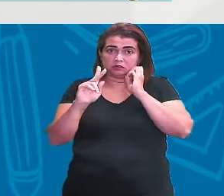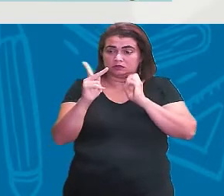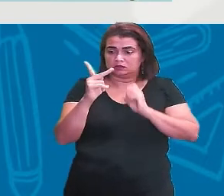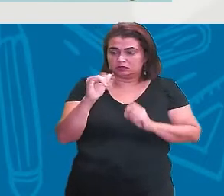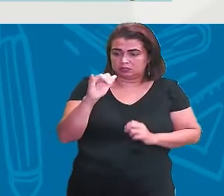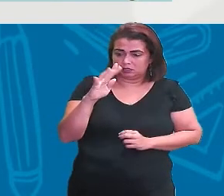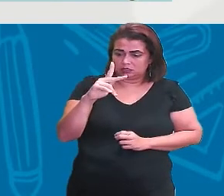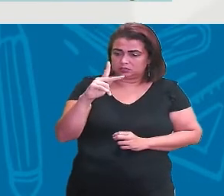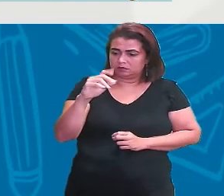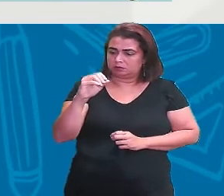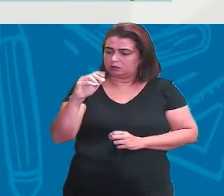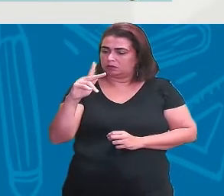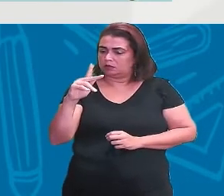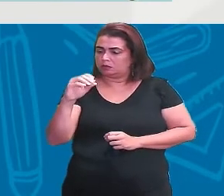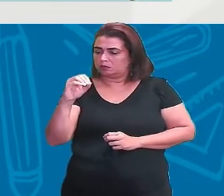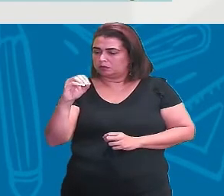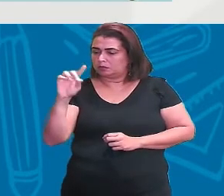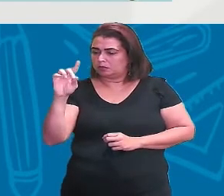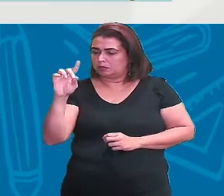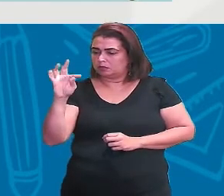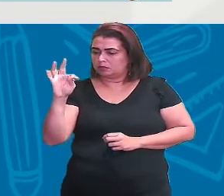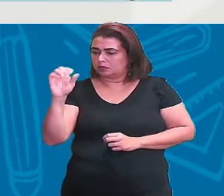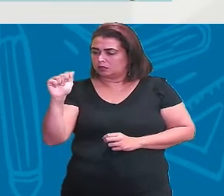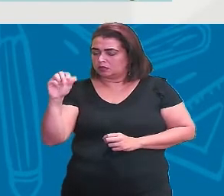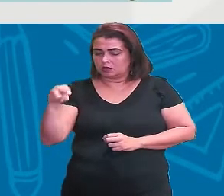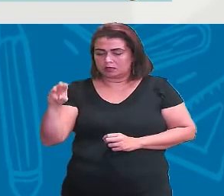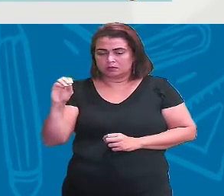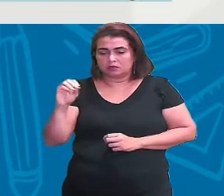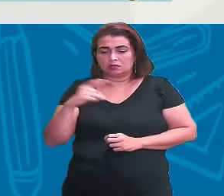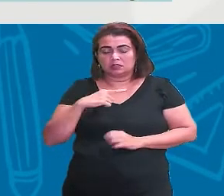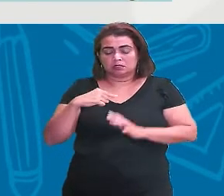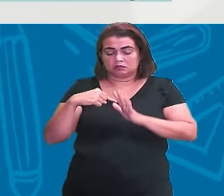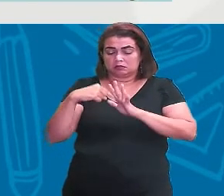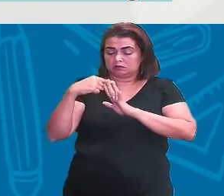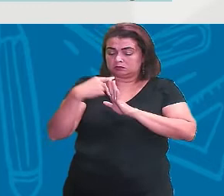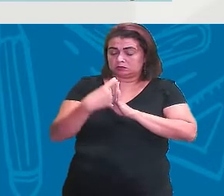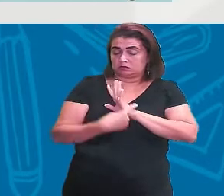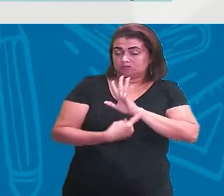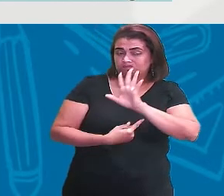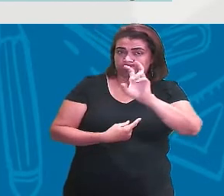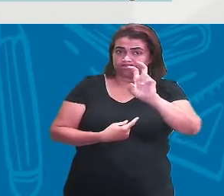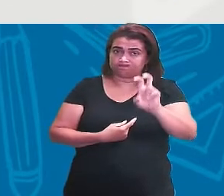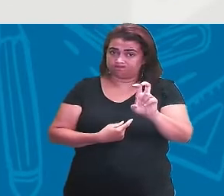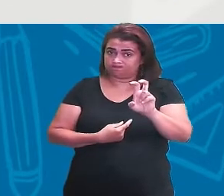Hipopótamo. Temos também aí, ó, 5 sílabas, tá?